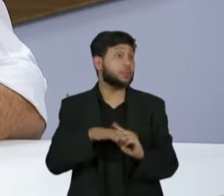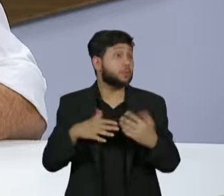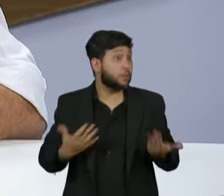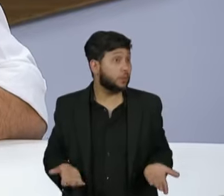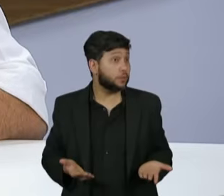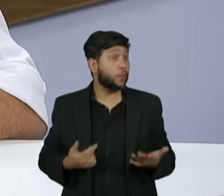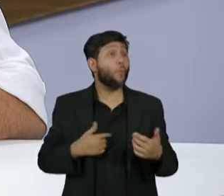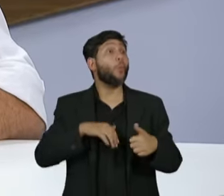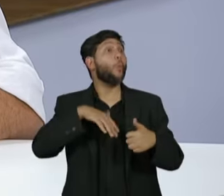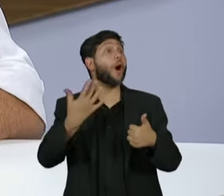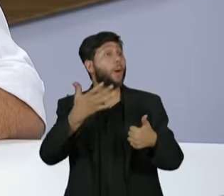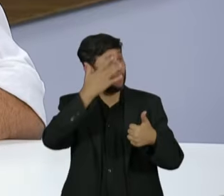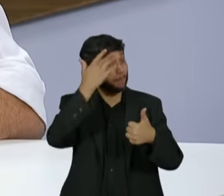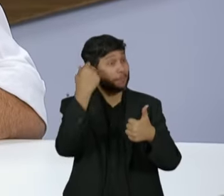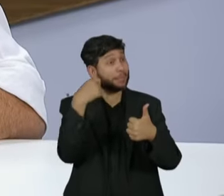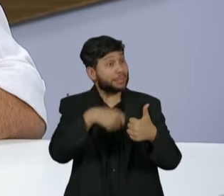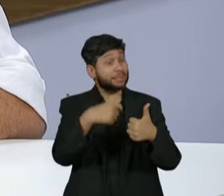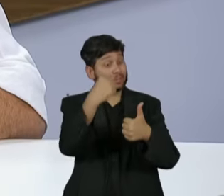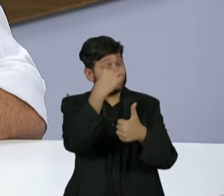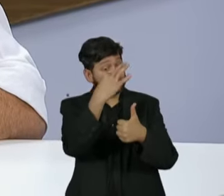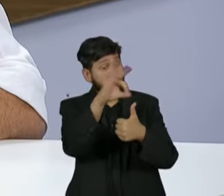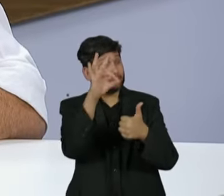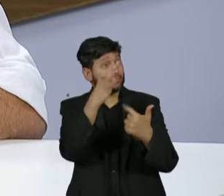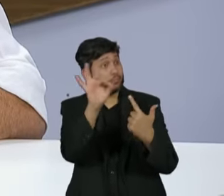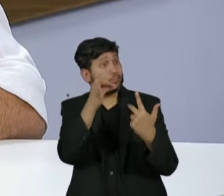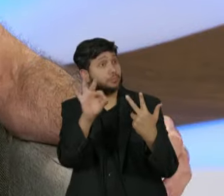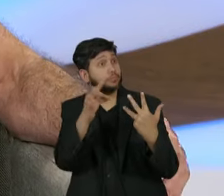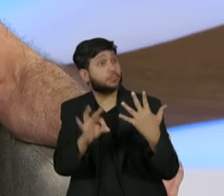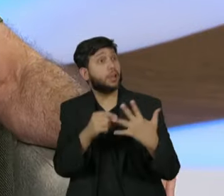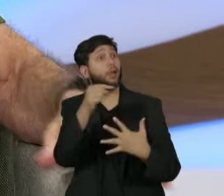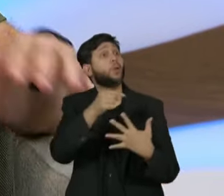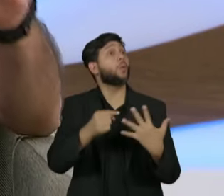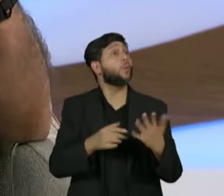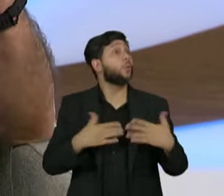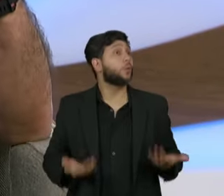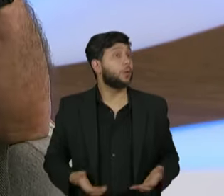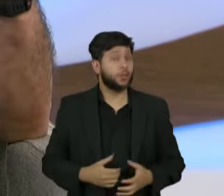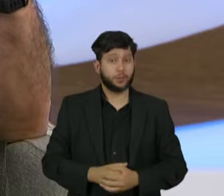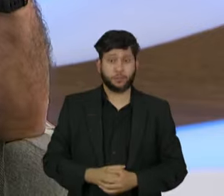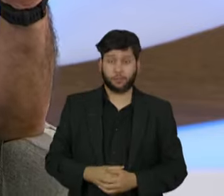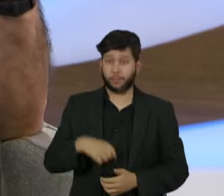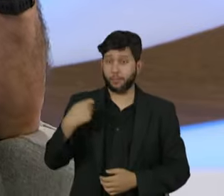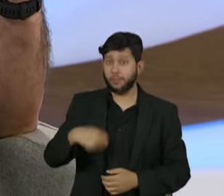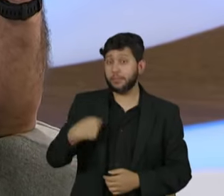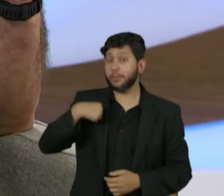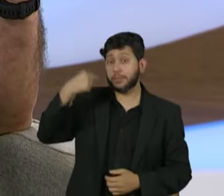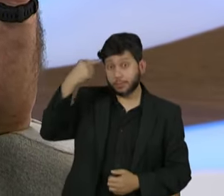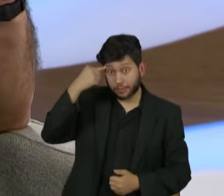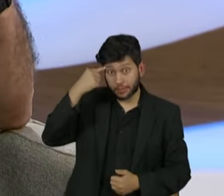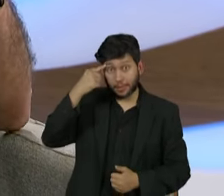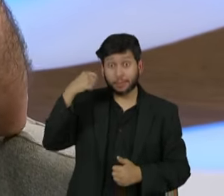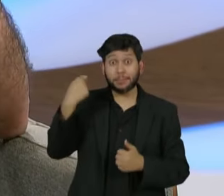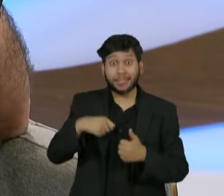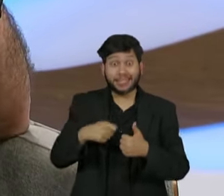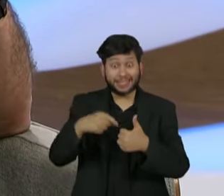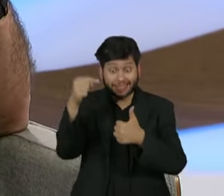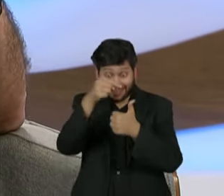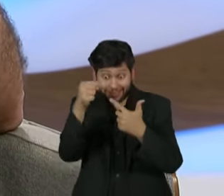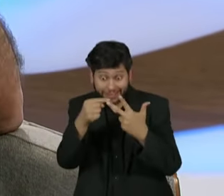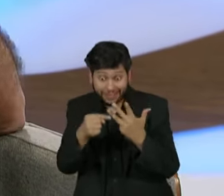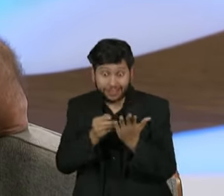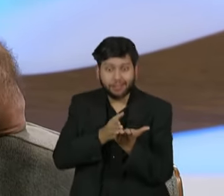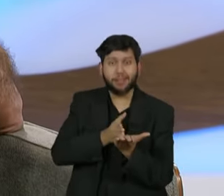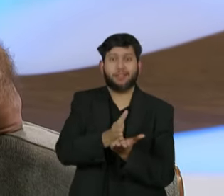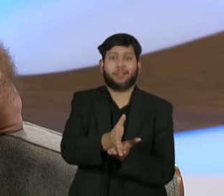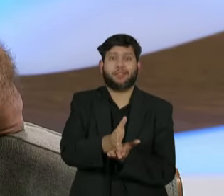Qual é o checklist vamos dizer assim que que você diria veja o checklist é que a gente devia ser baseado em princípios não é um regulador